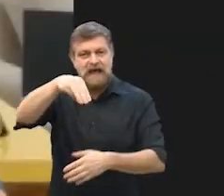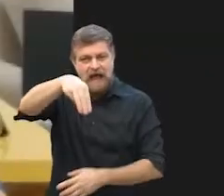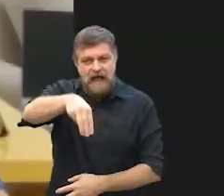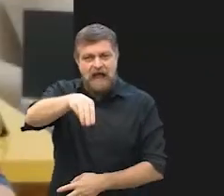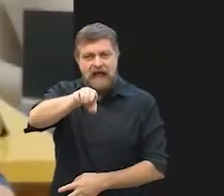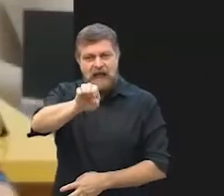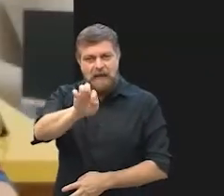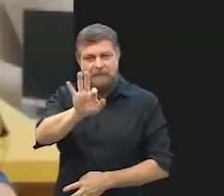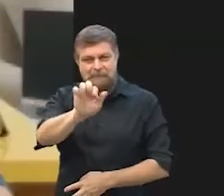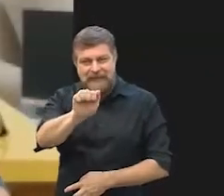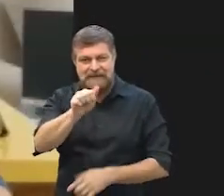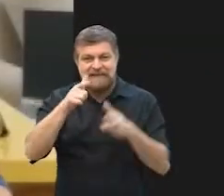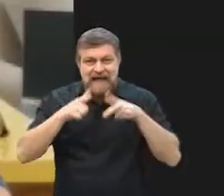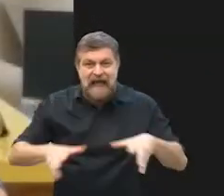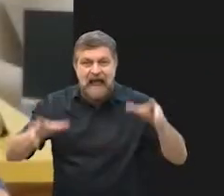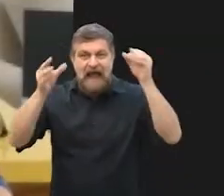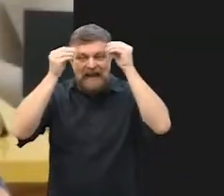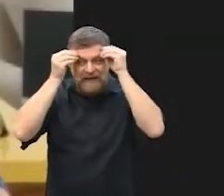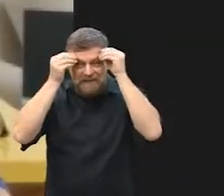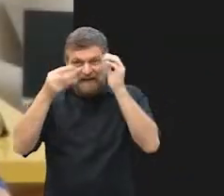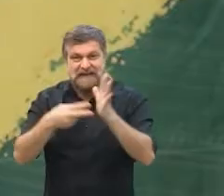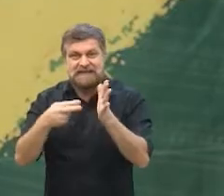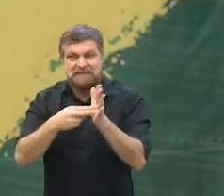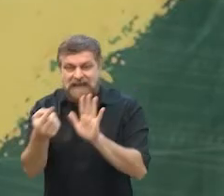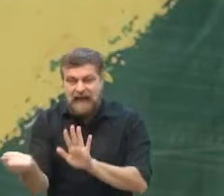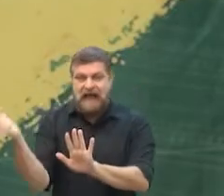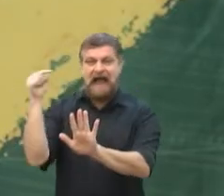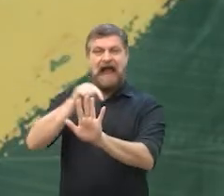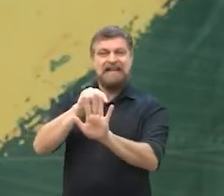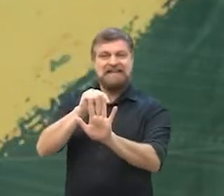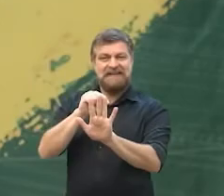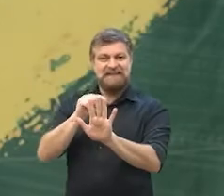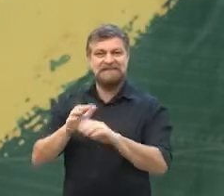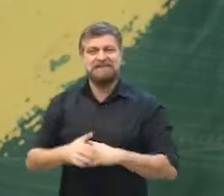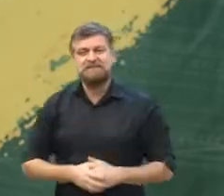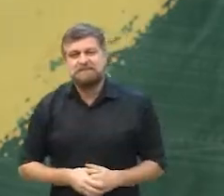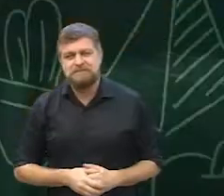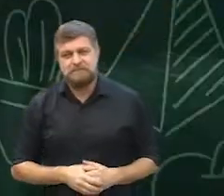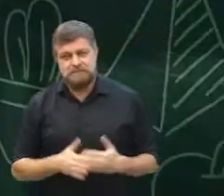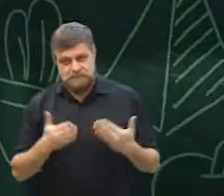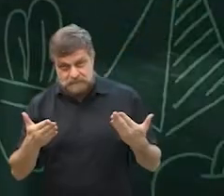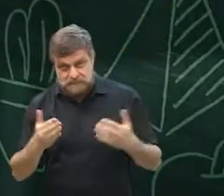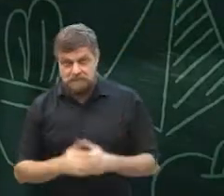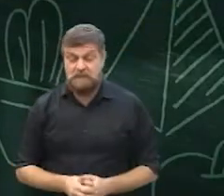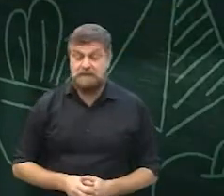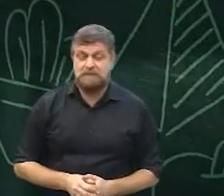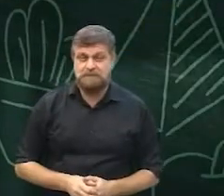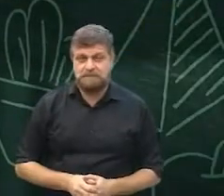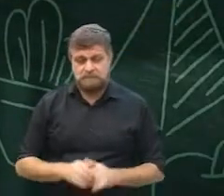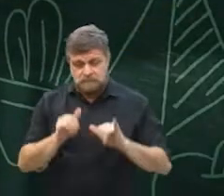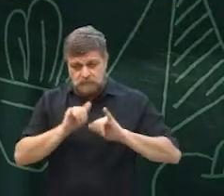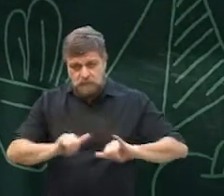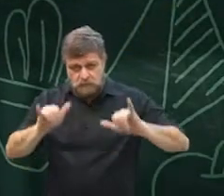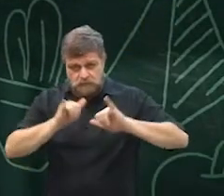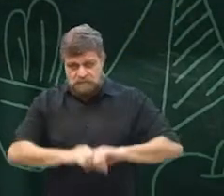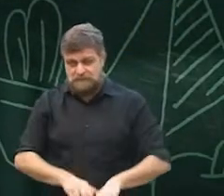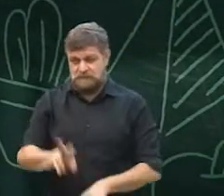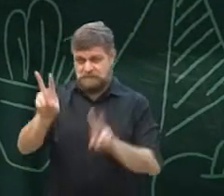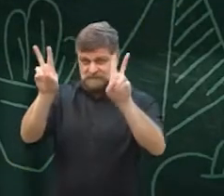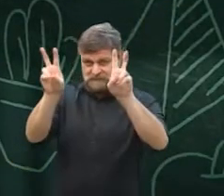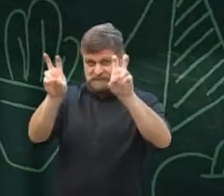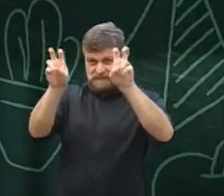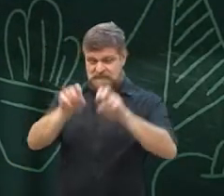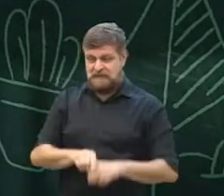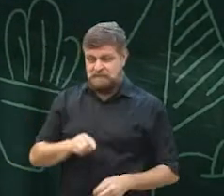espécie de bastidor, entende? Que bacana, que interessante. Bom, e eu estou falando sobre metalinguagem